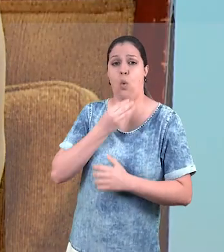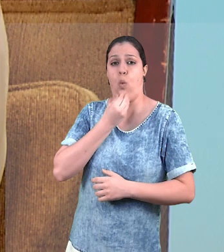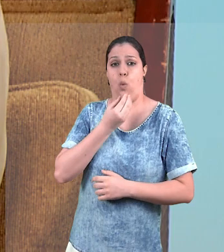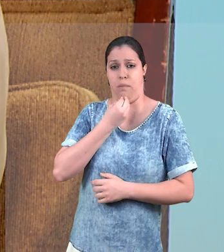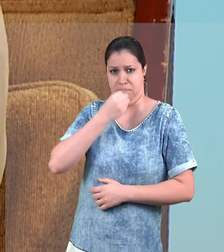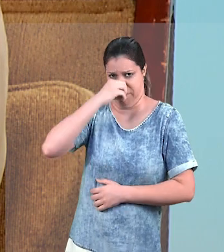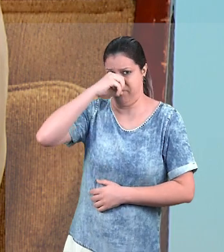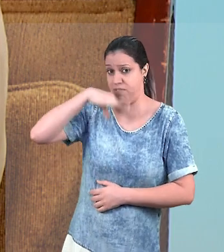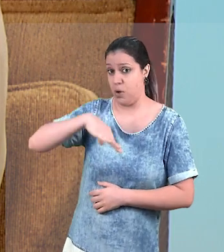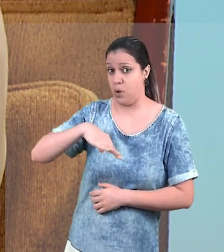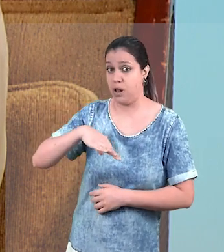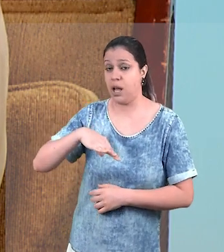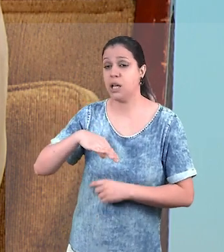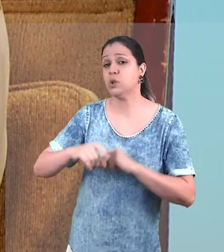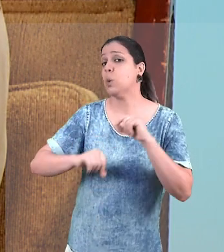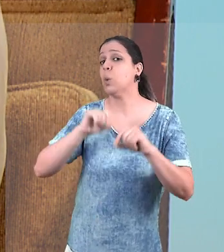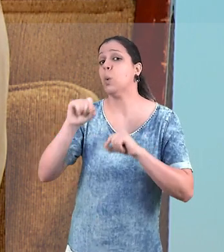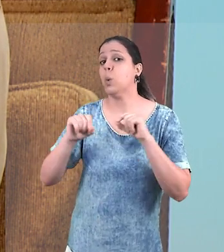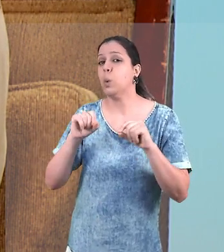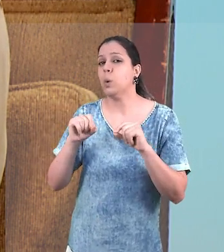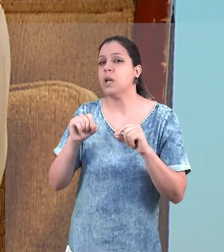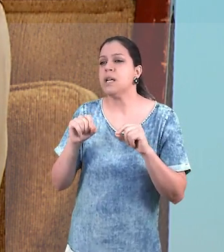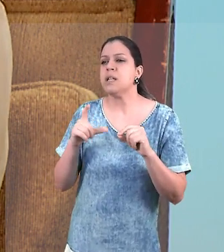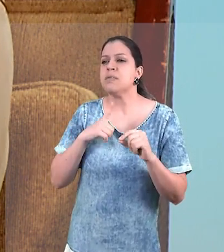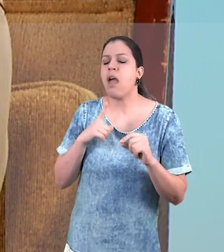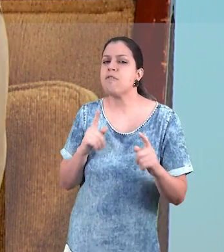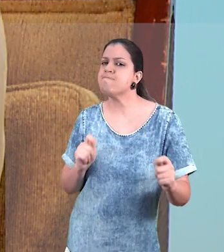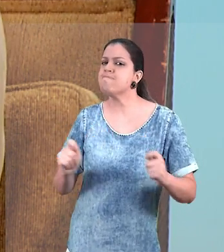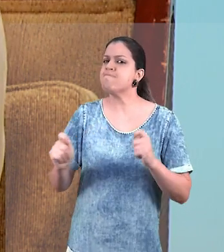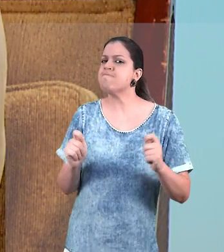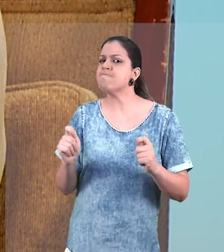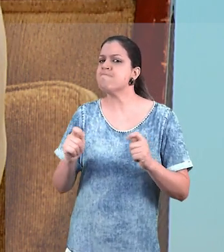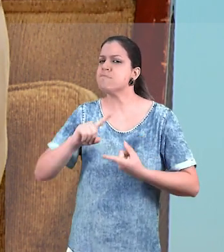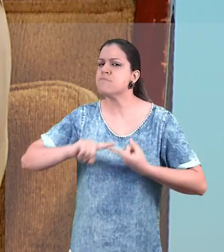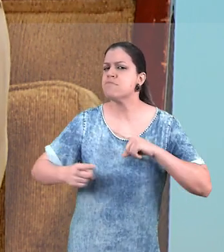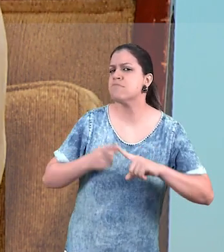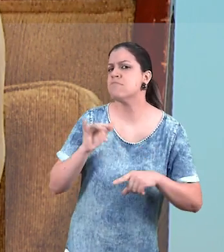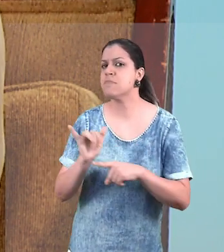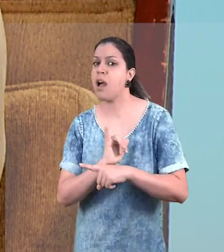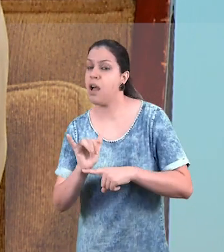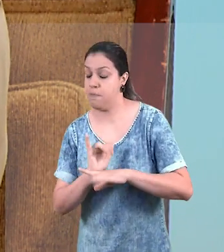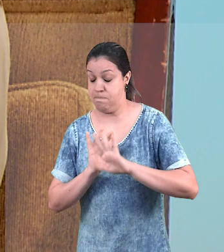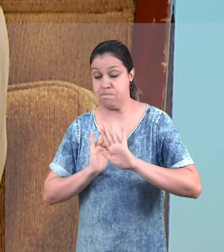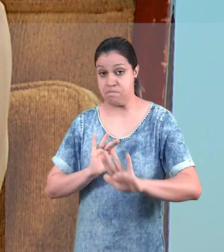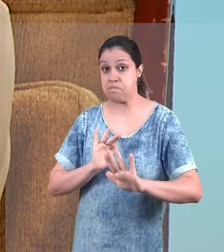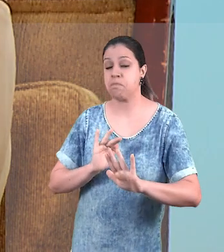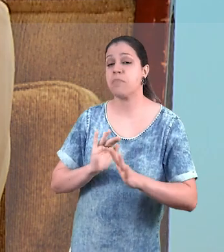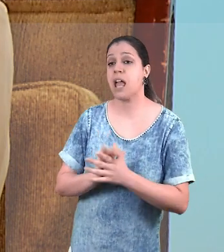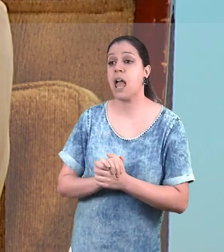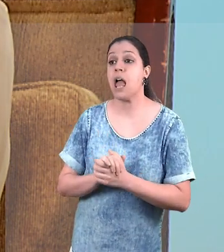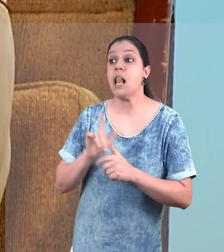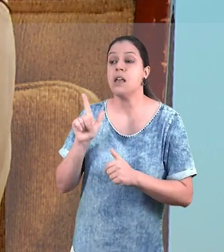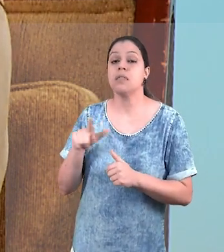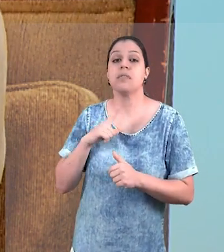esses agressores, eles são pessoas extremamente manipuladoras. Então, eles